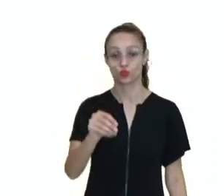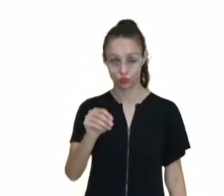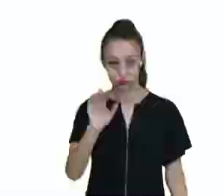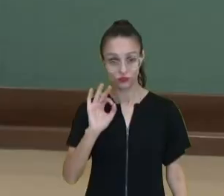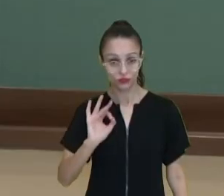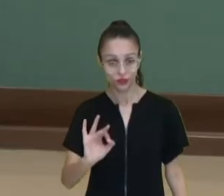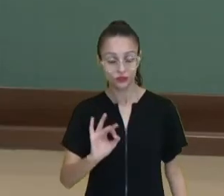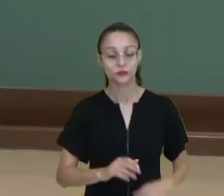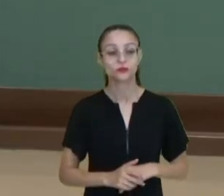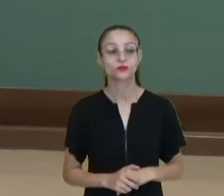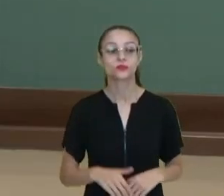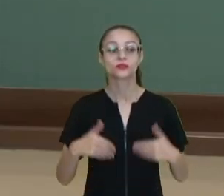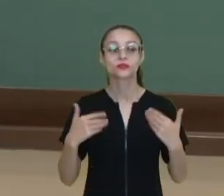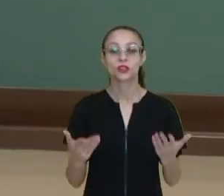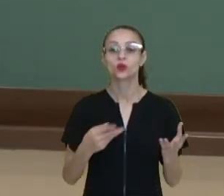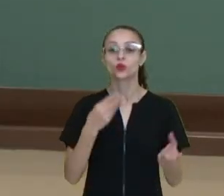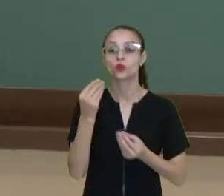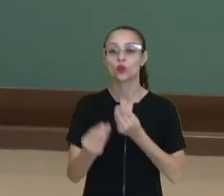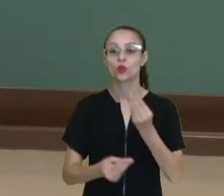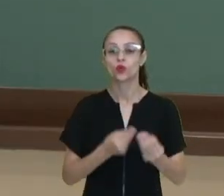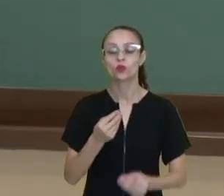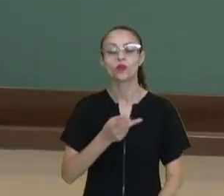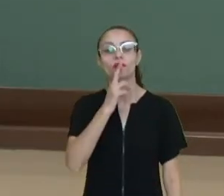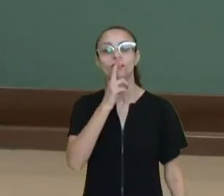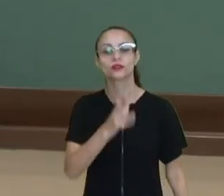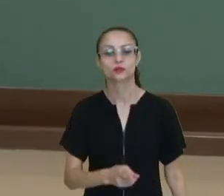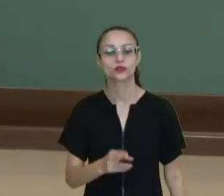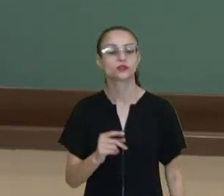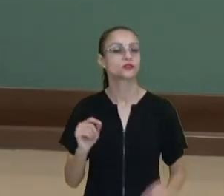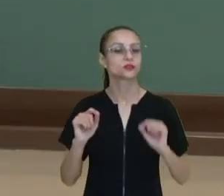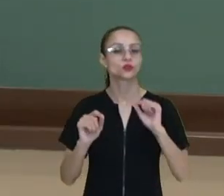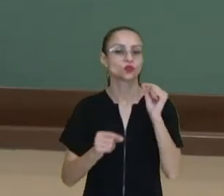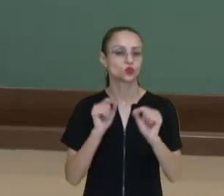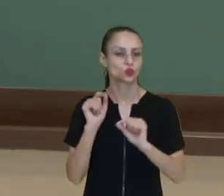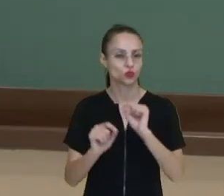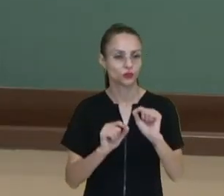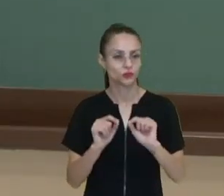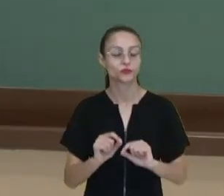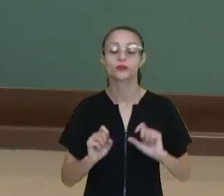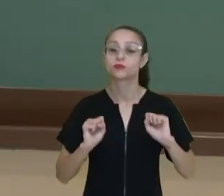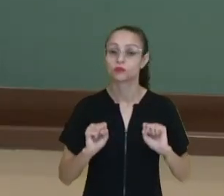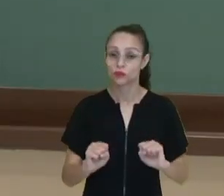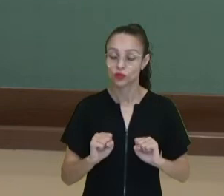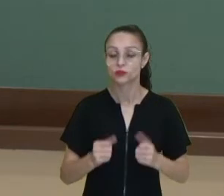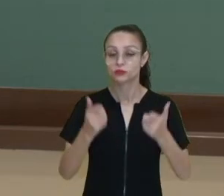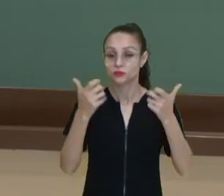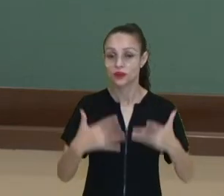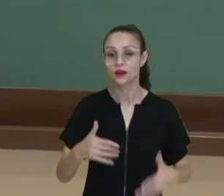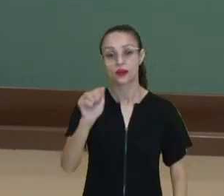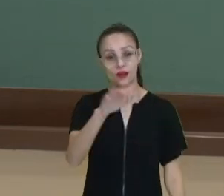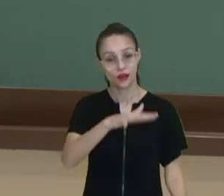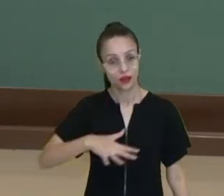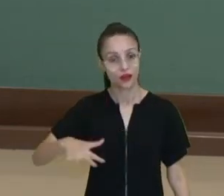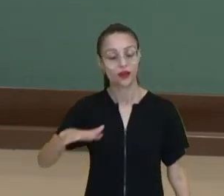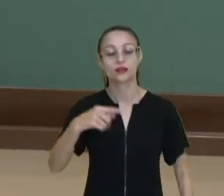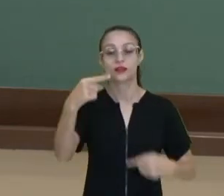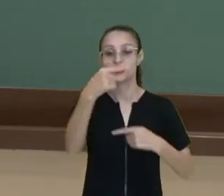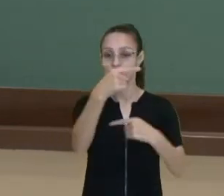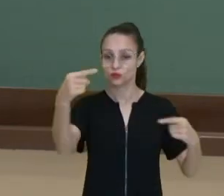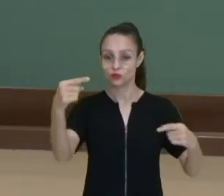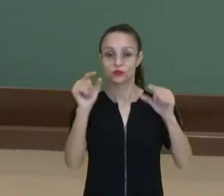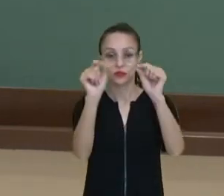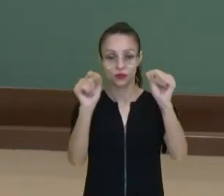Ok então como é que a gente pode definir essa forma quer dizer que a área do trapézio é